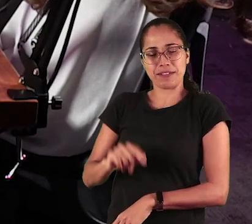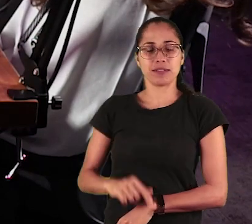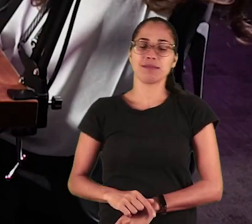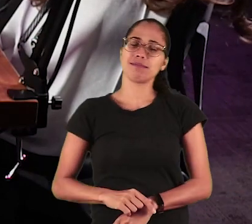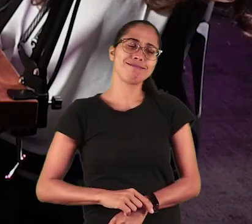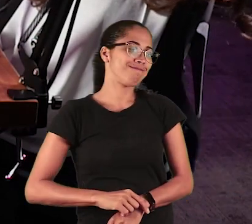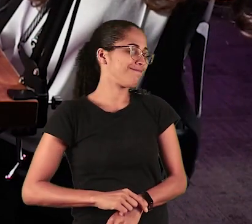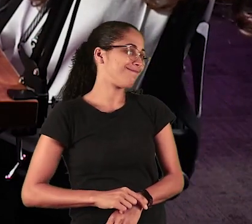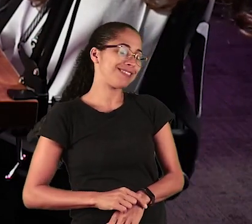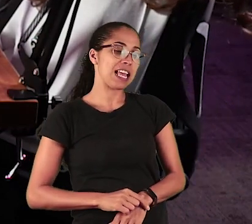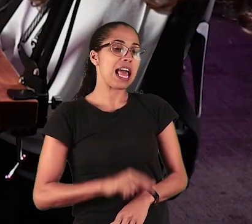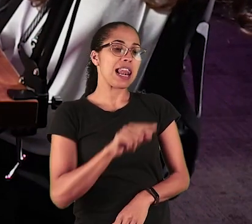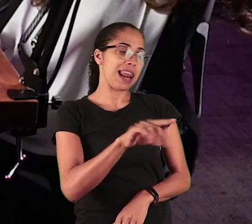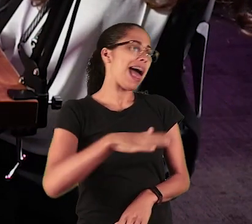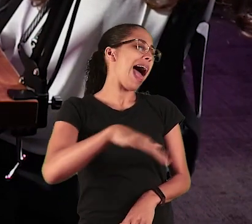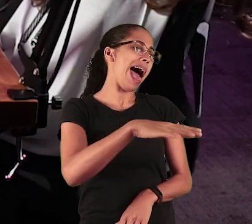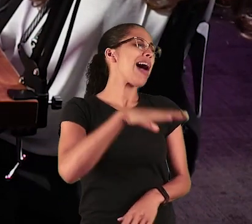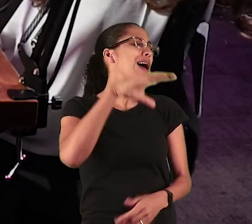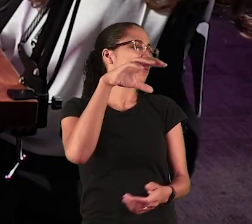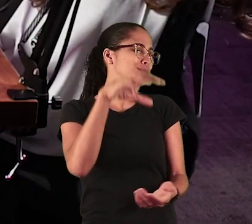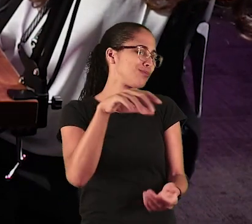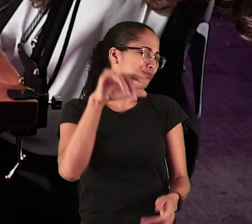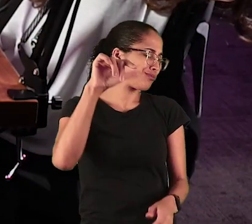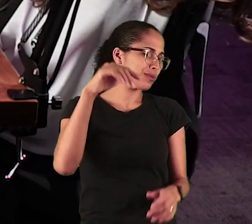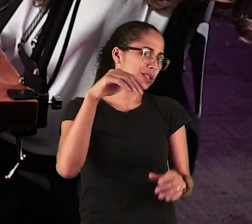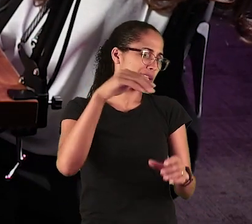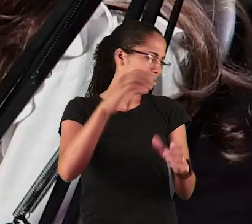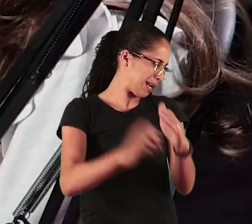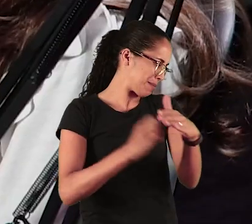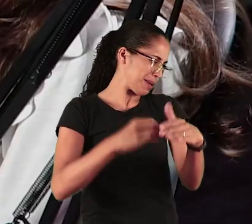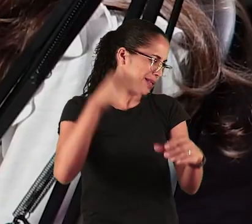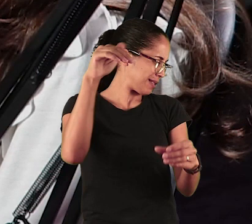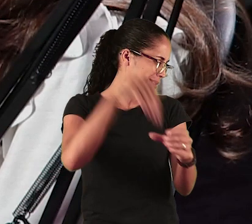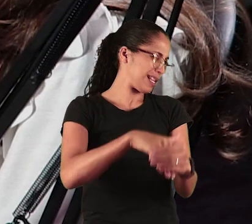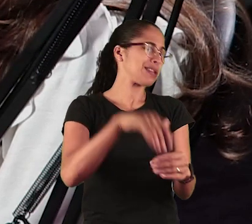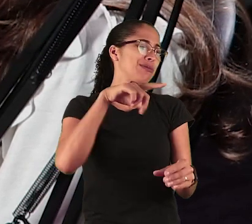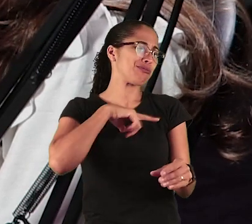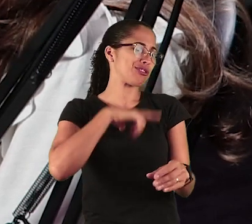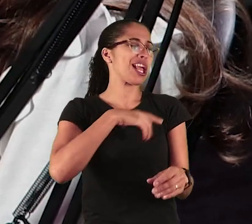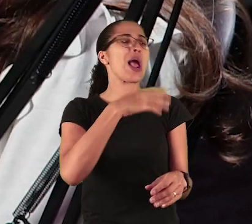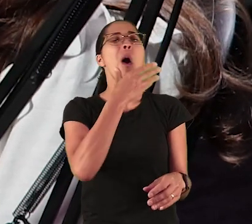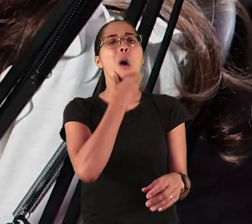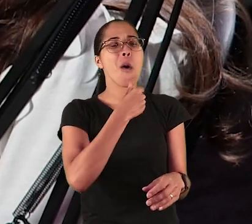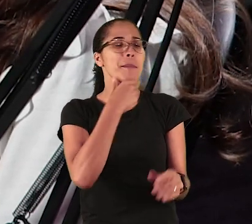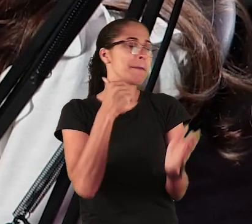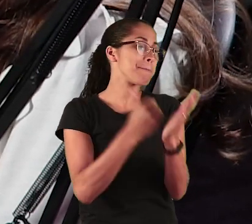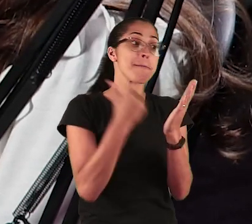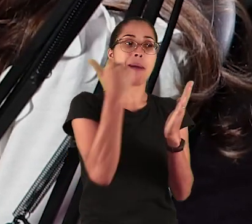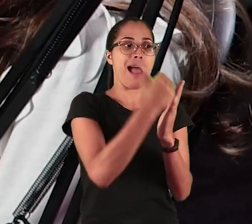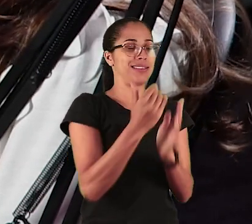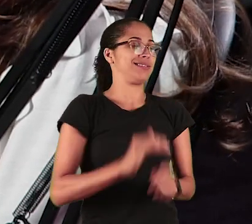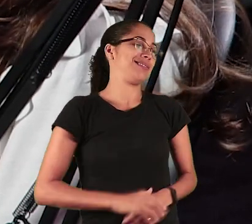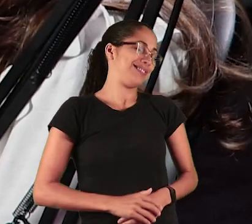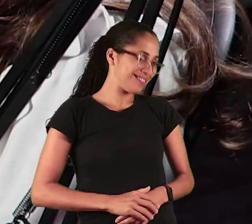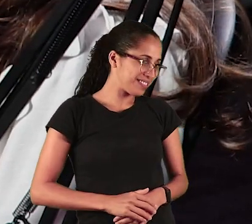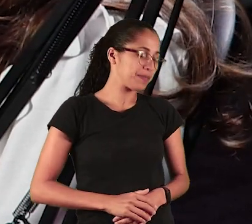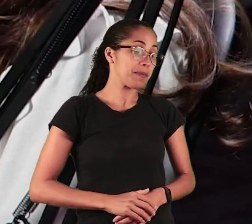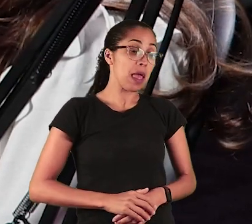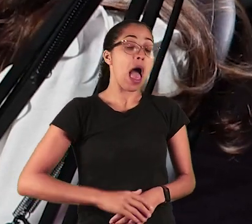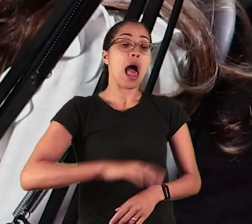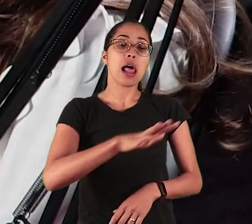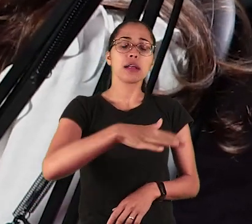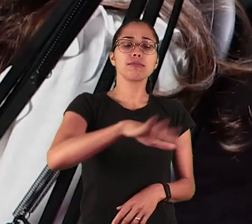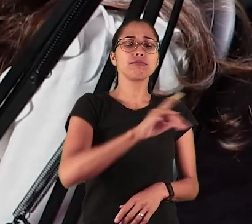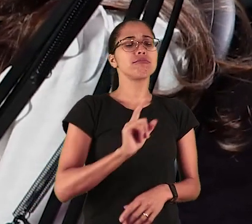um ambiente sempre é muito mais masculino né Muito mais homens do que do que mulheres e no momento